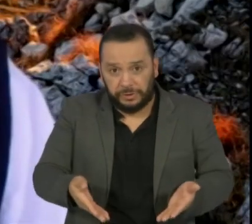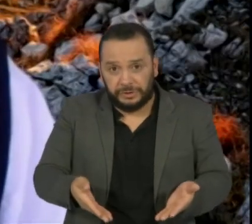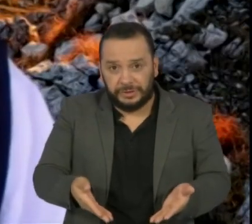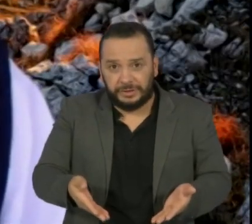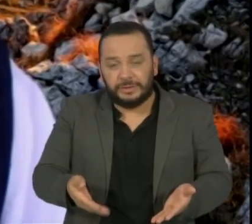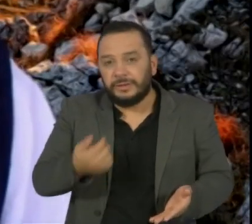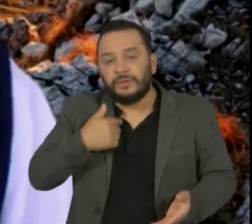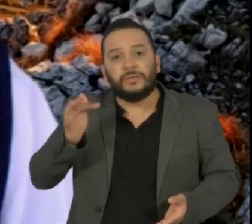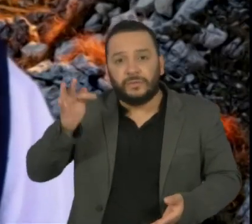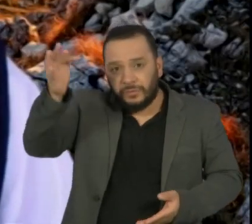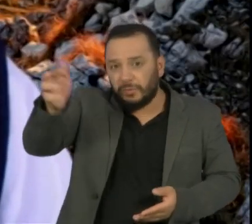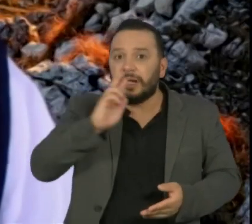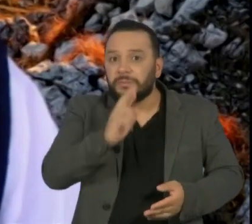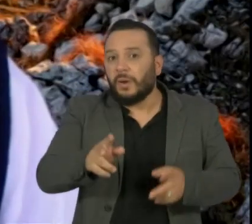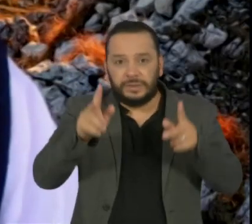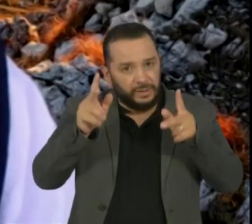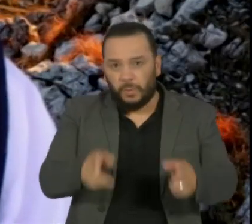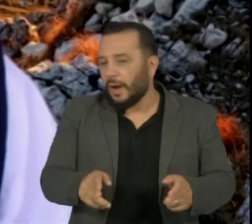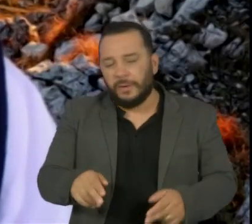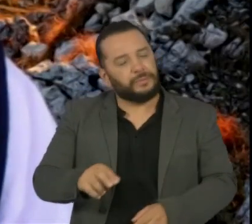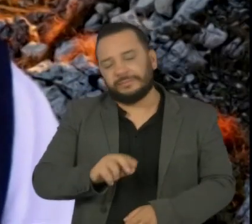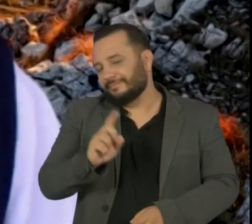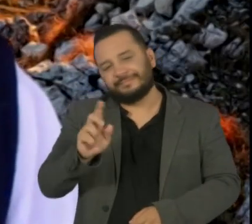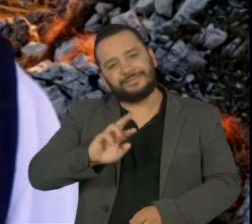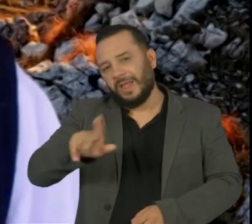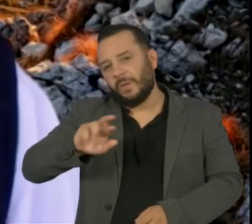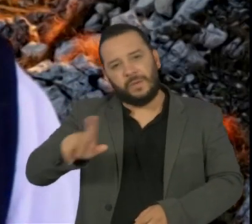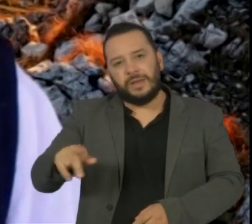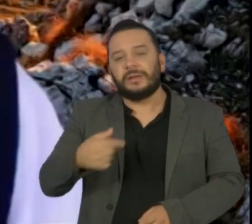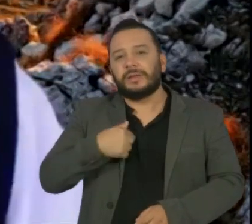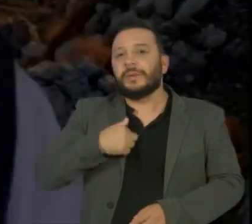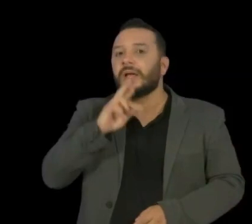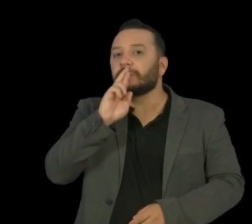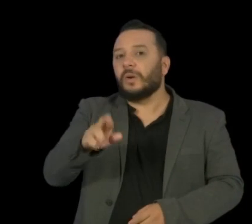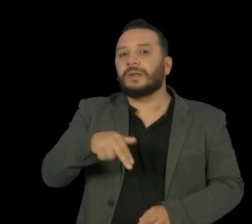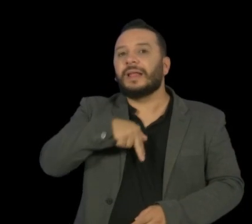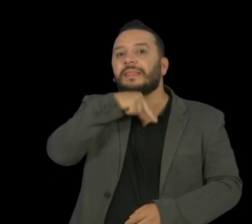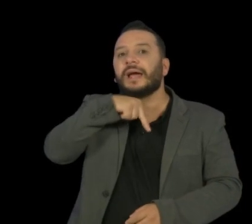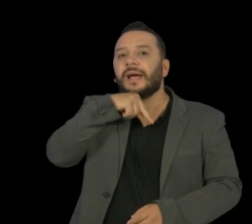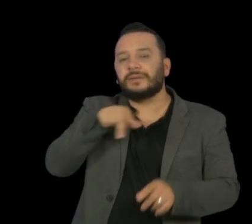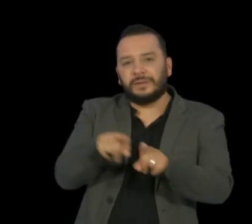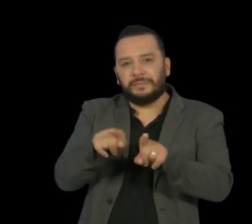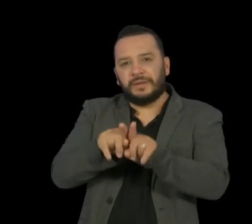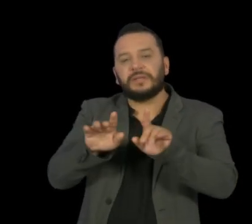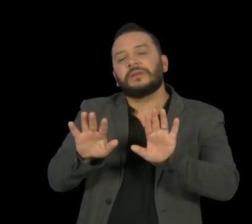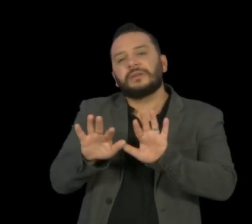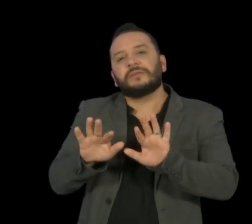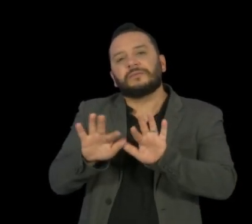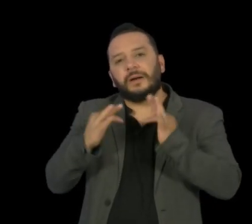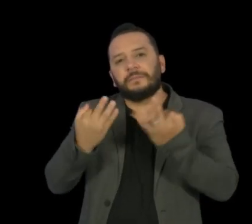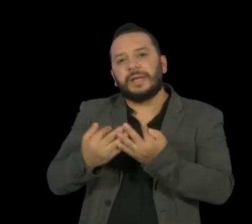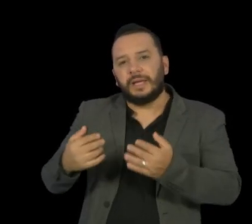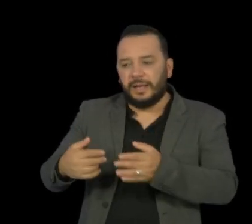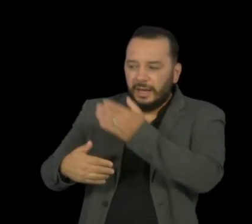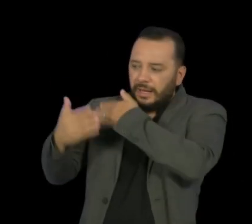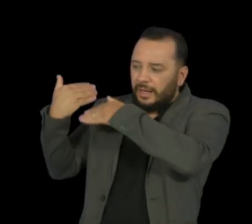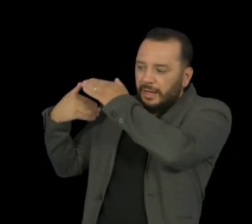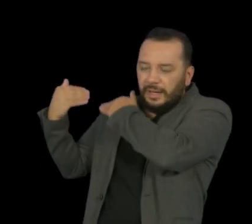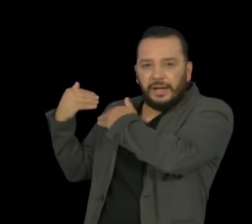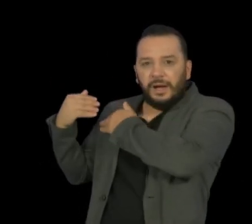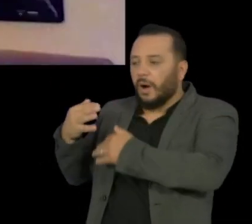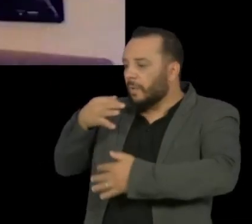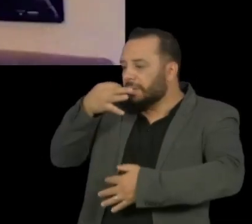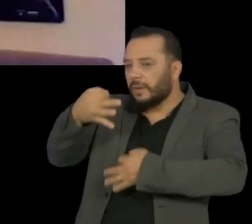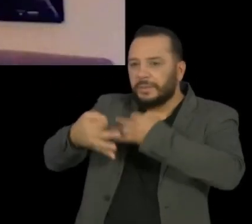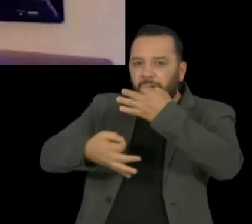existência não será a resposta dos meus netos e não foi a resposta dos meus ancestrais. Cortella, você começa a discussão do